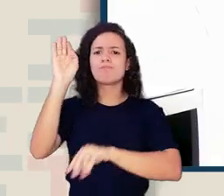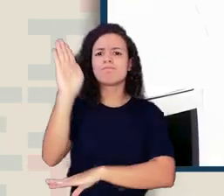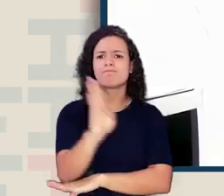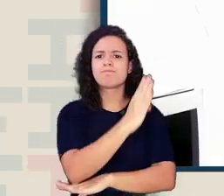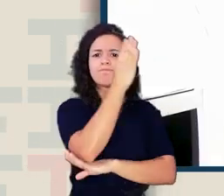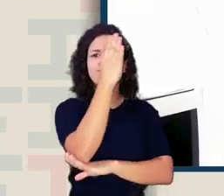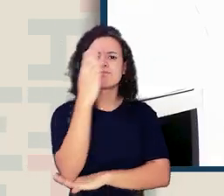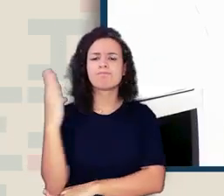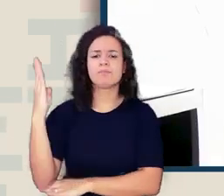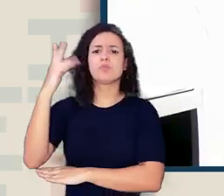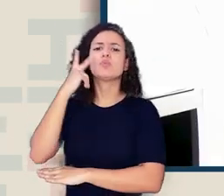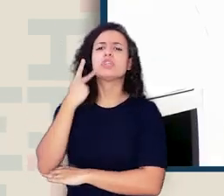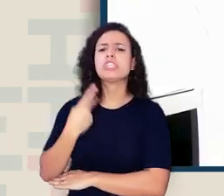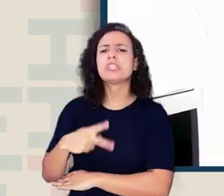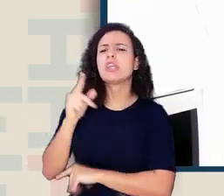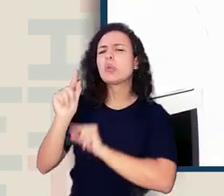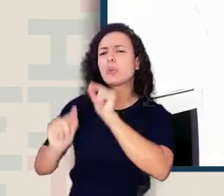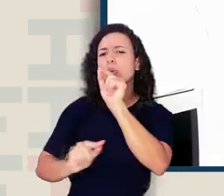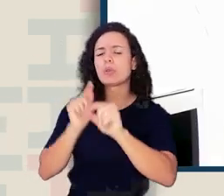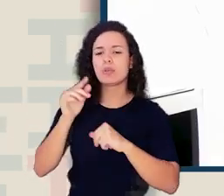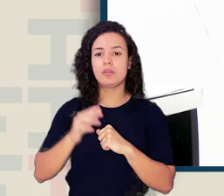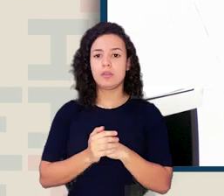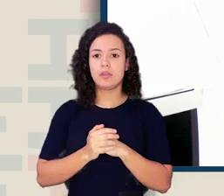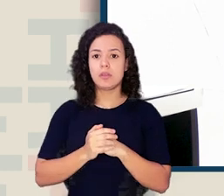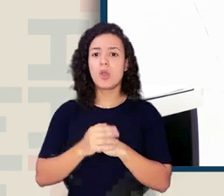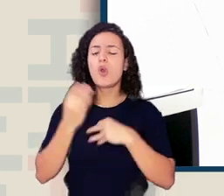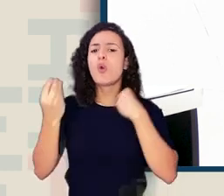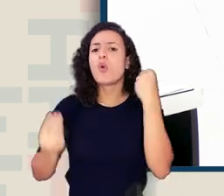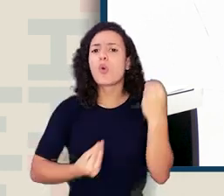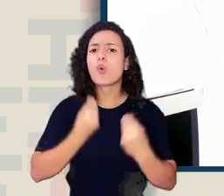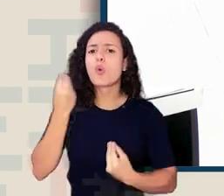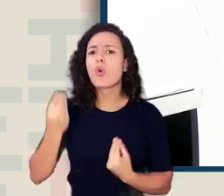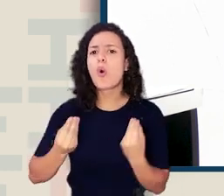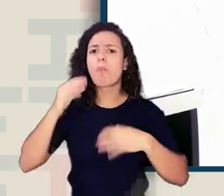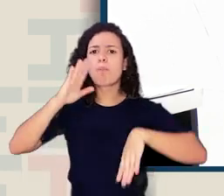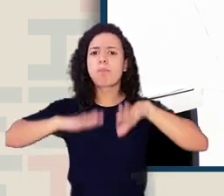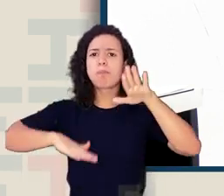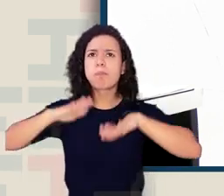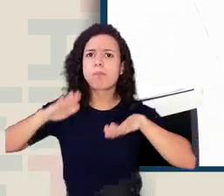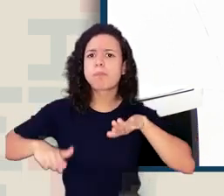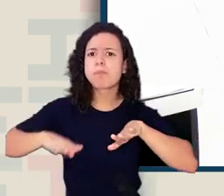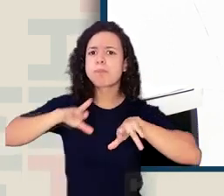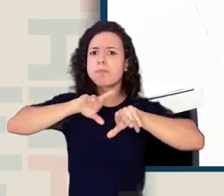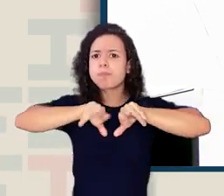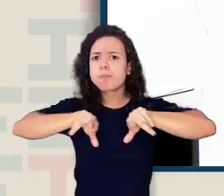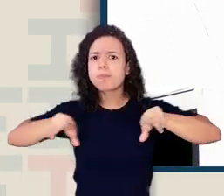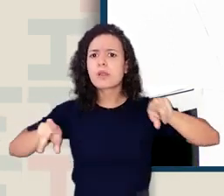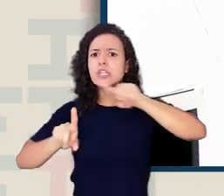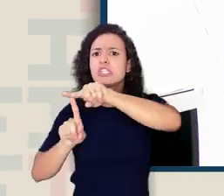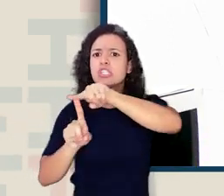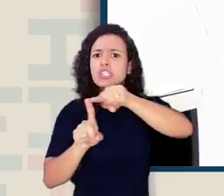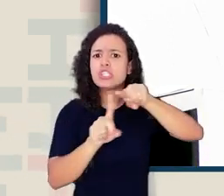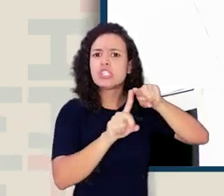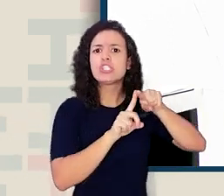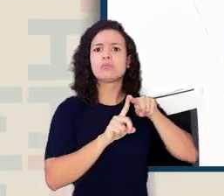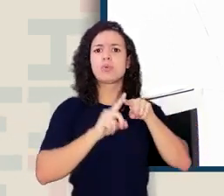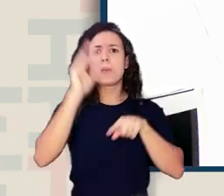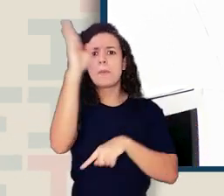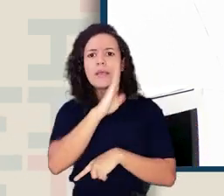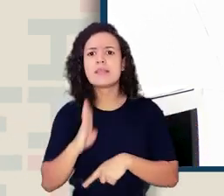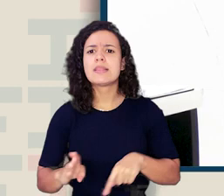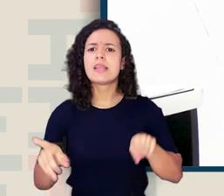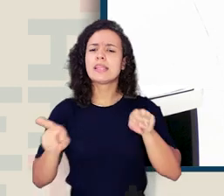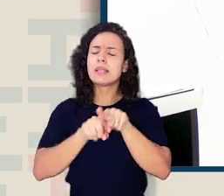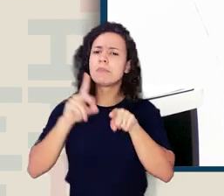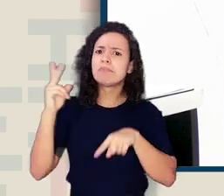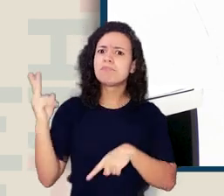é o maracatu cearense. De que é formada a instrumentação dessa manifestação brasileira tão